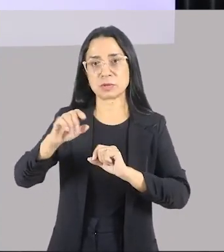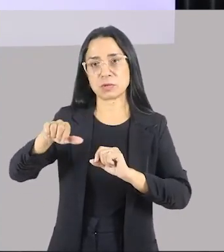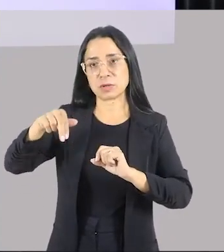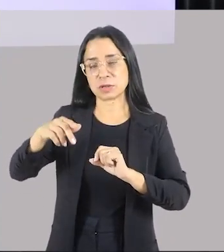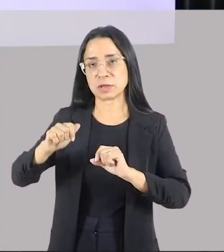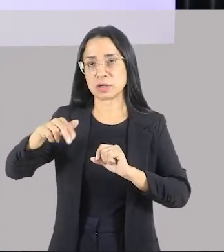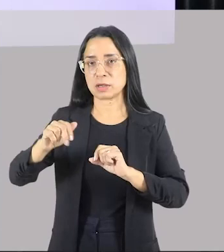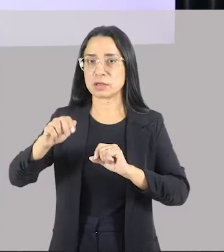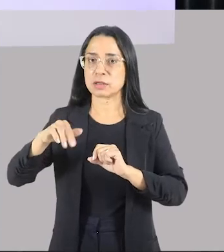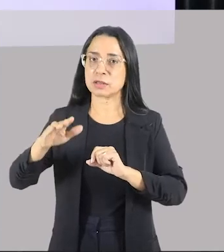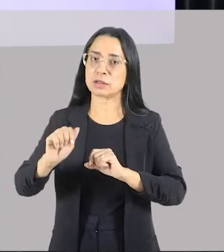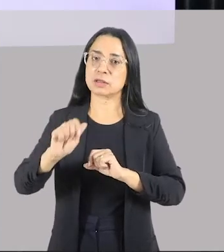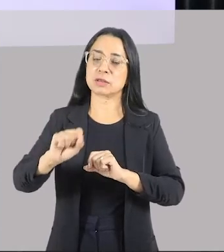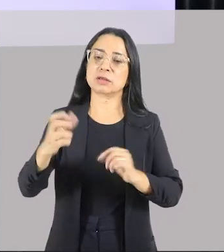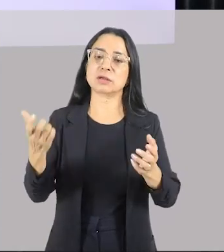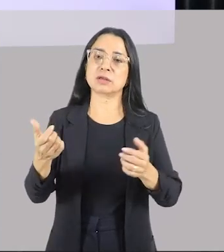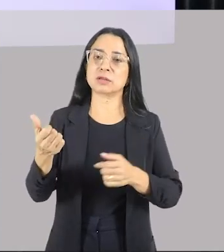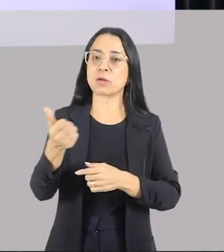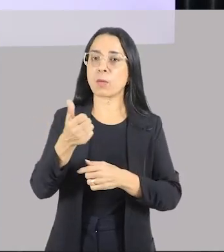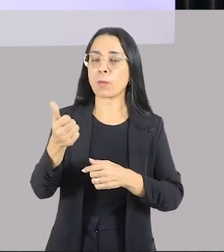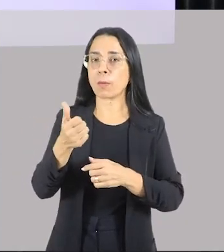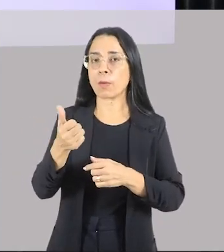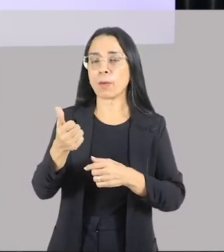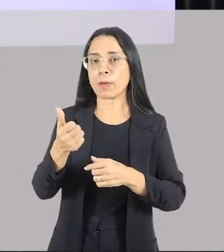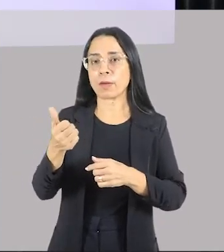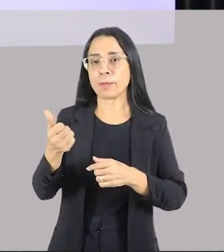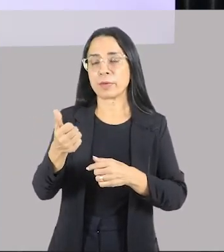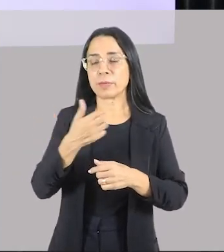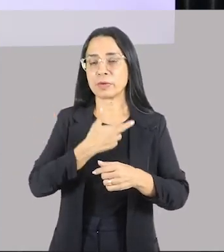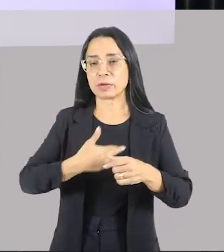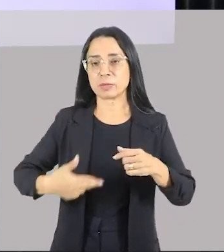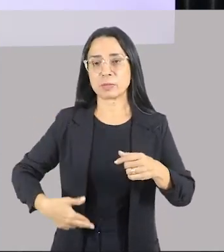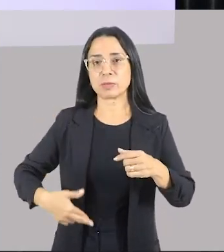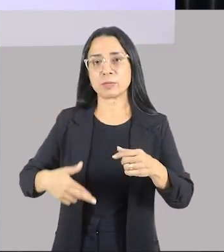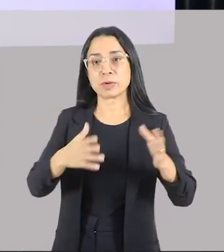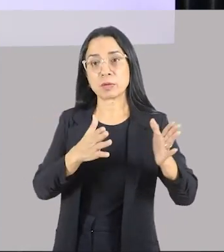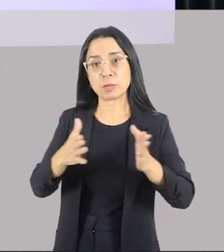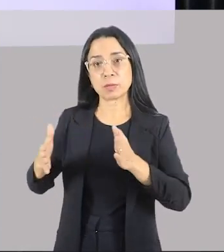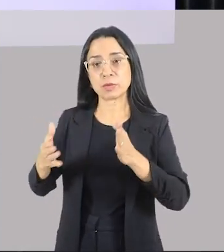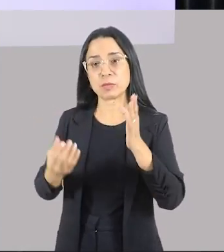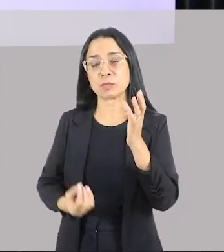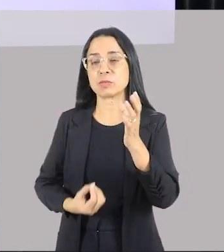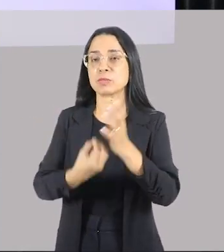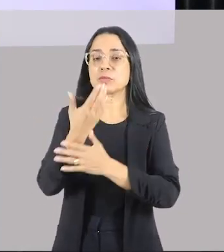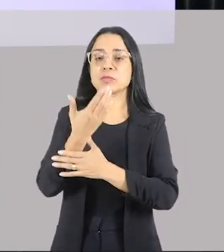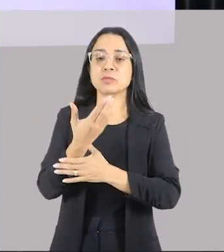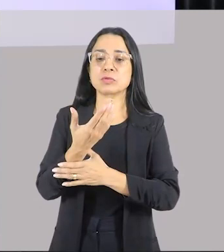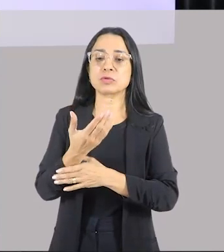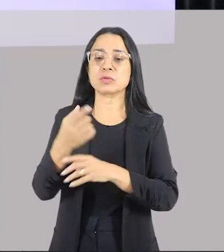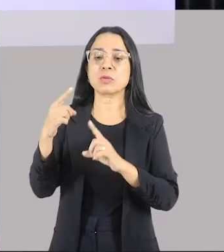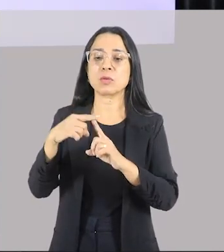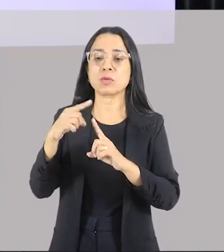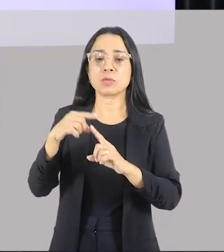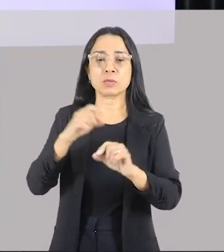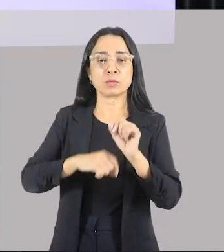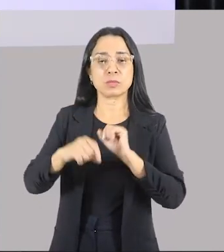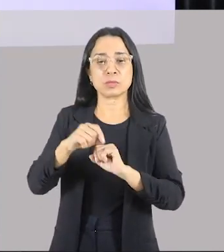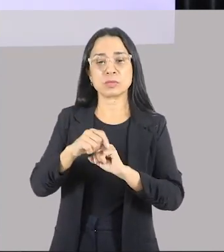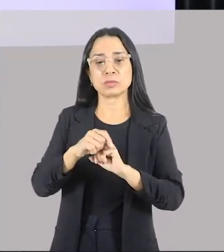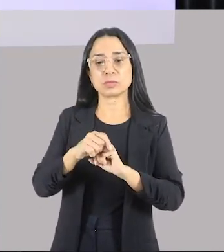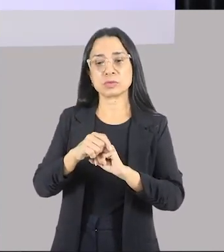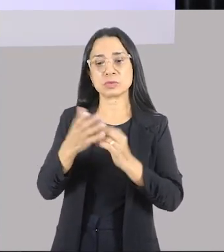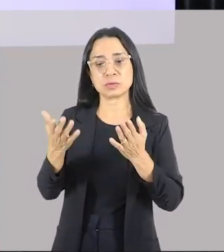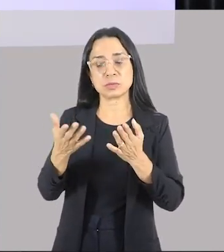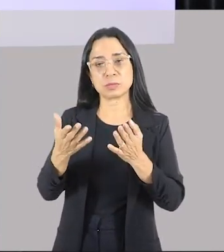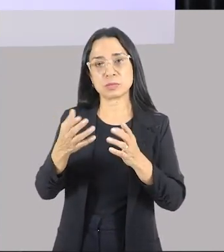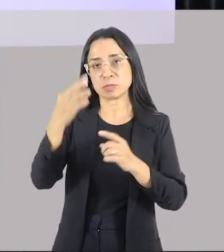período da Primeira República viu surgir um modelo, um novo protagonista dentro desse modelo na história da sociedade